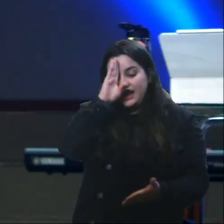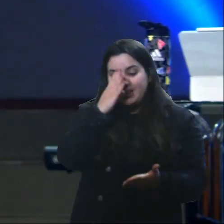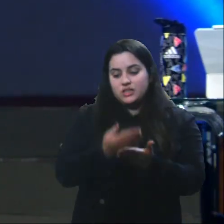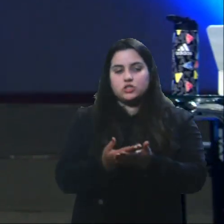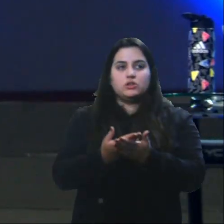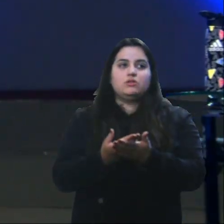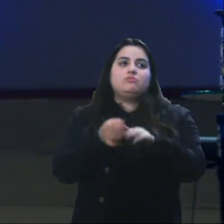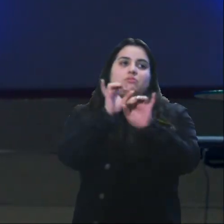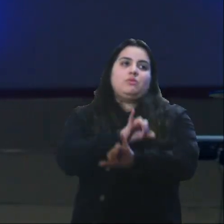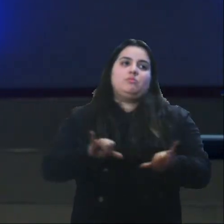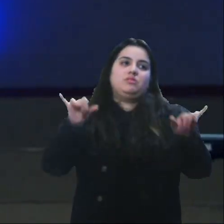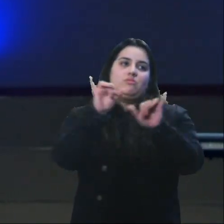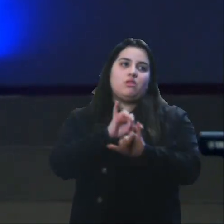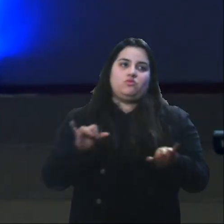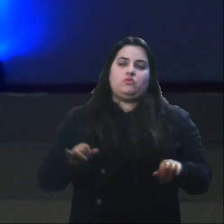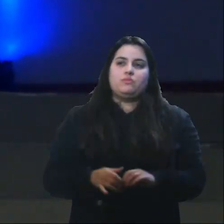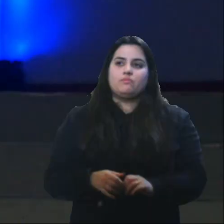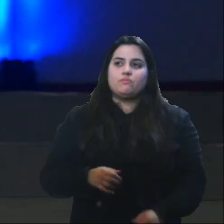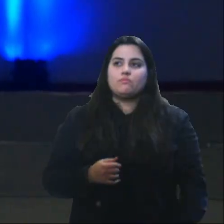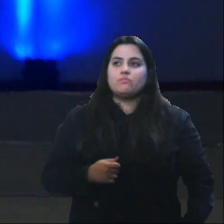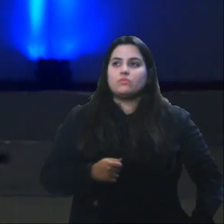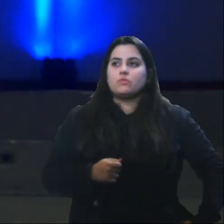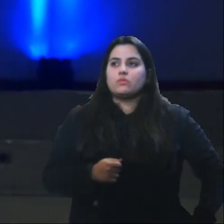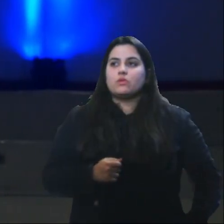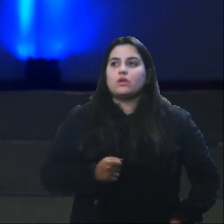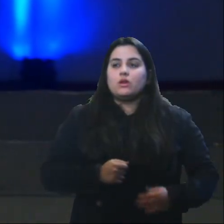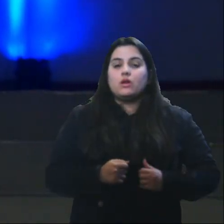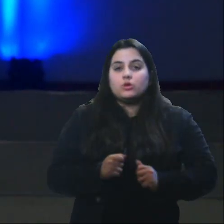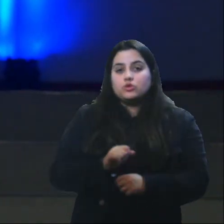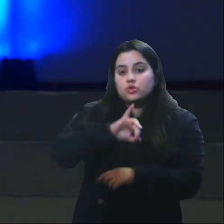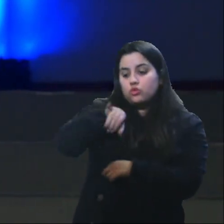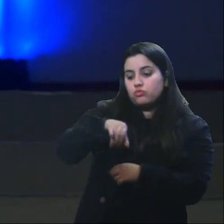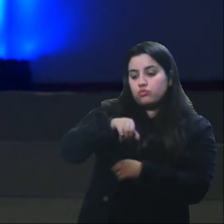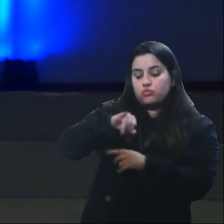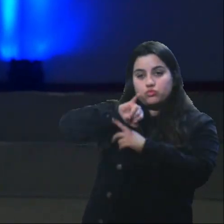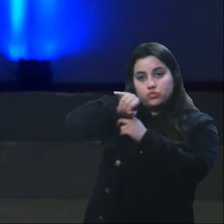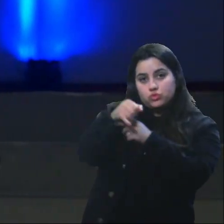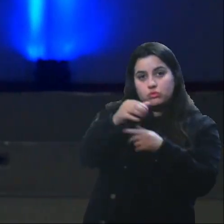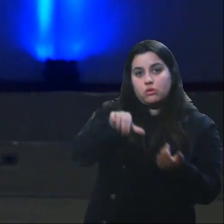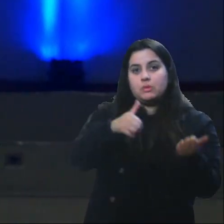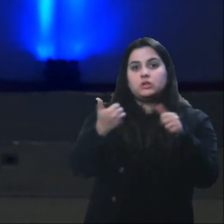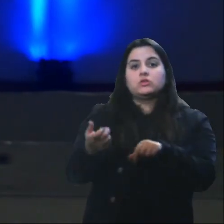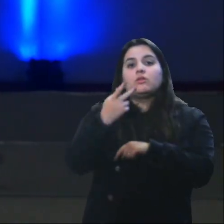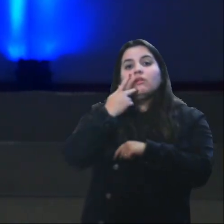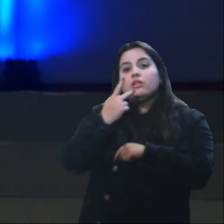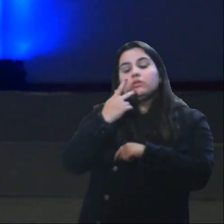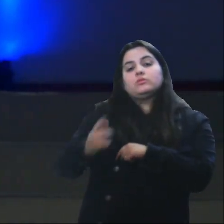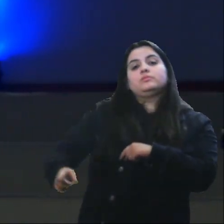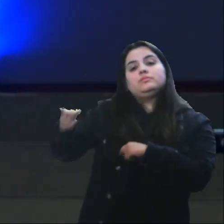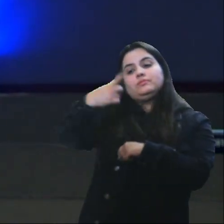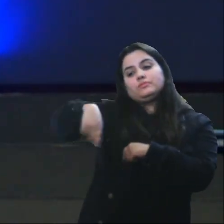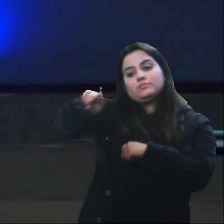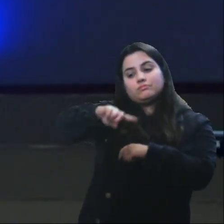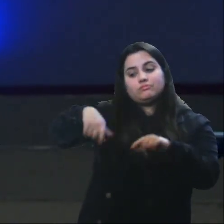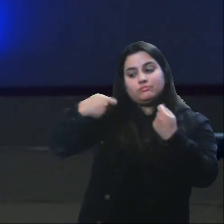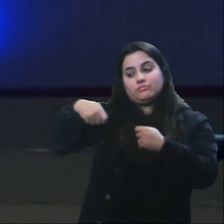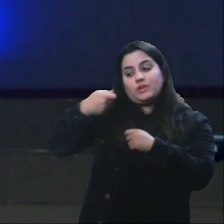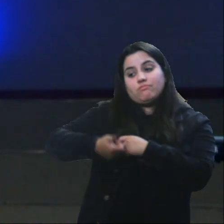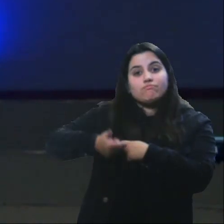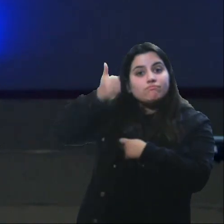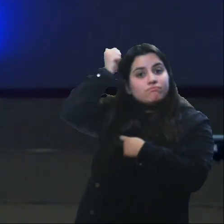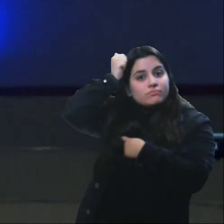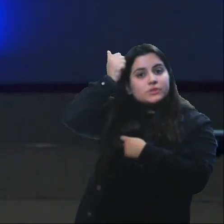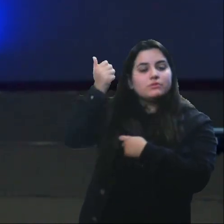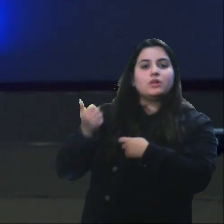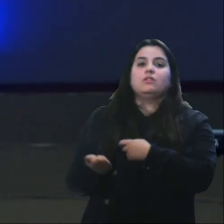João Batista. Ele disse, arrependam-se dos seus pecados, deem bons frutos, sejam